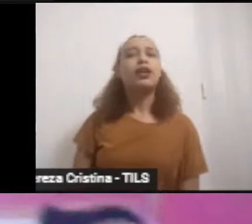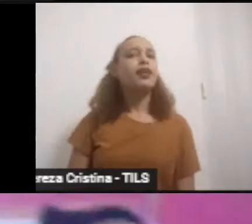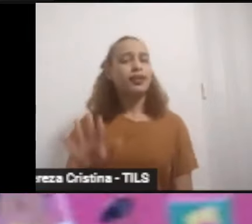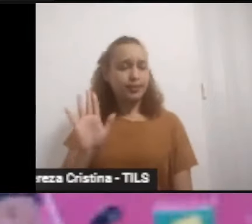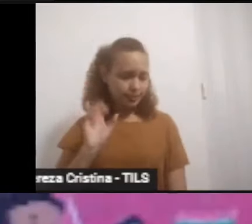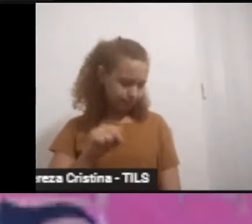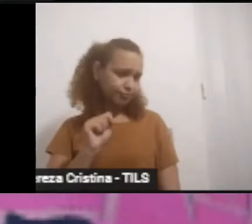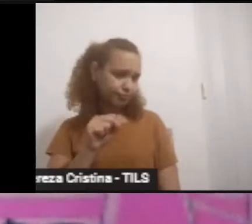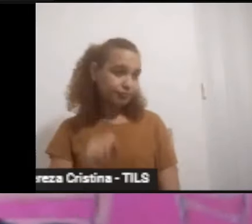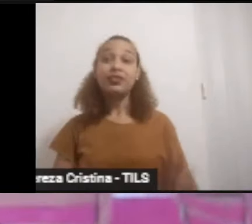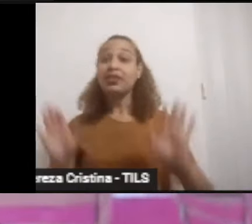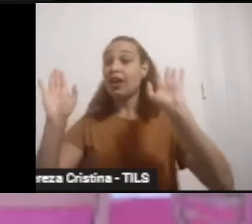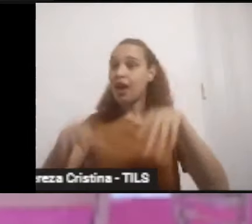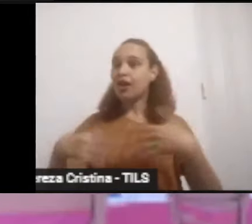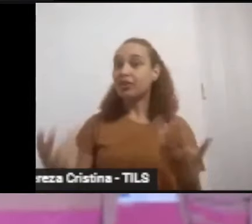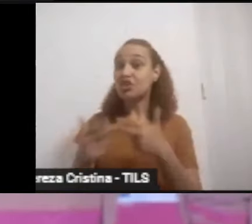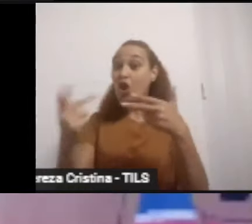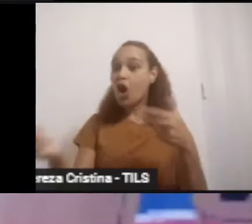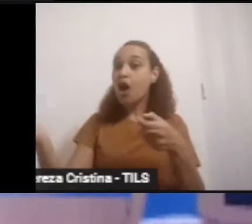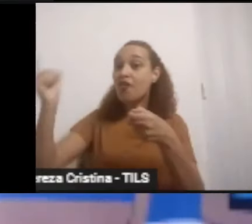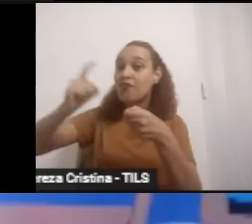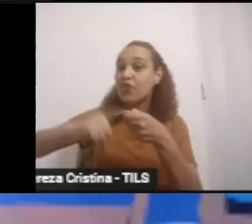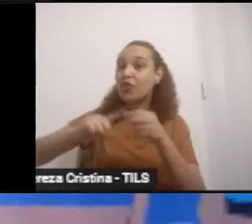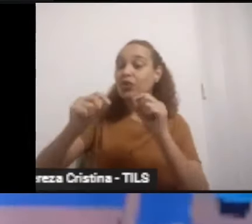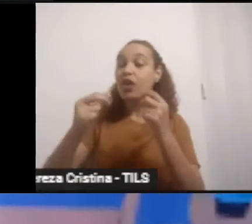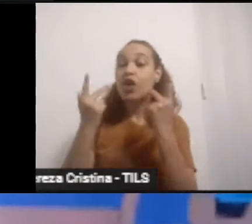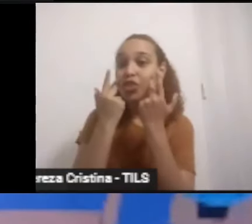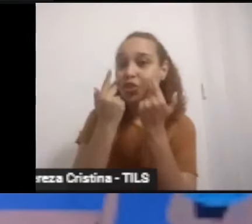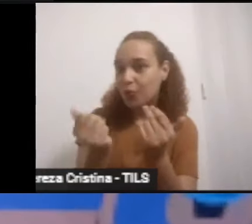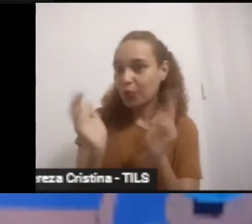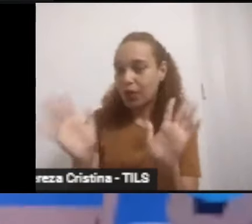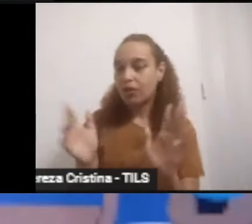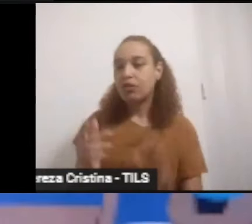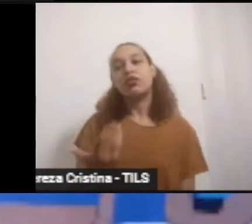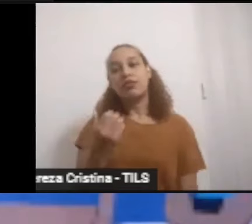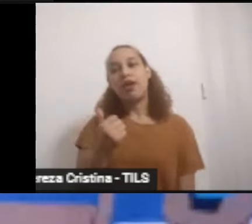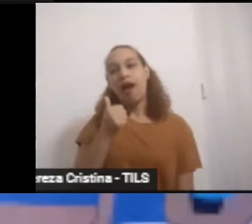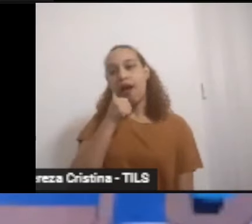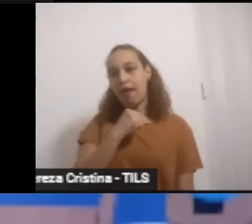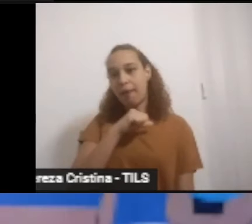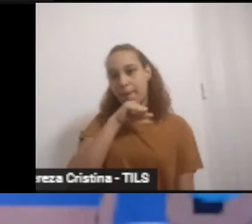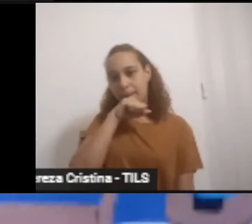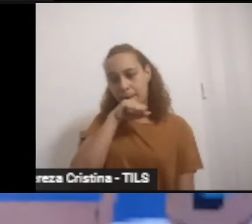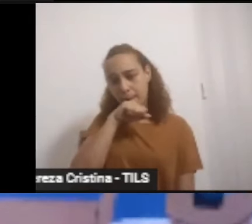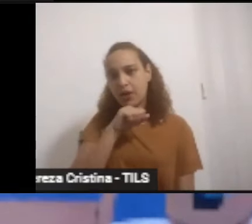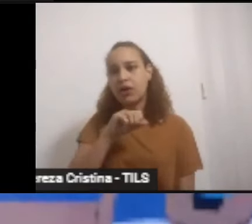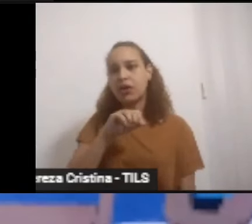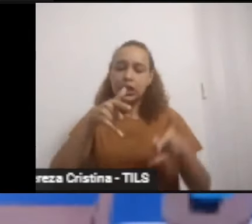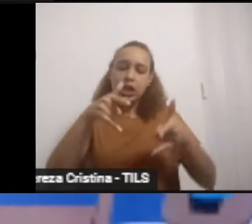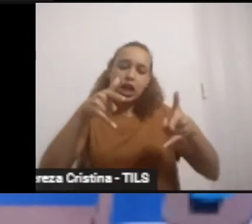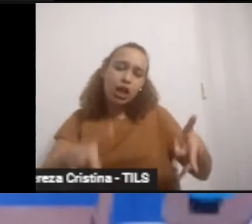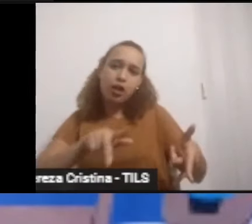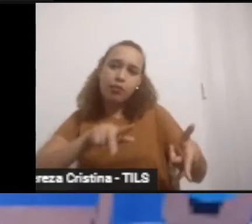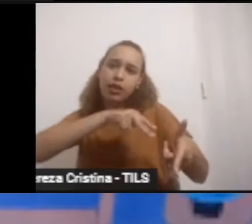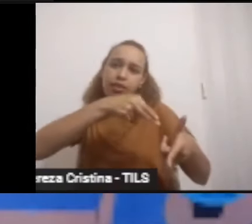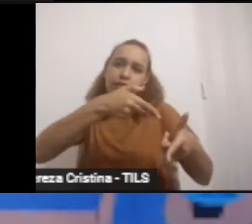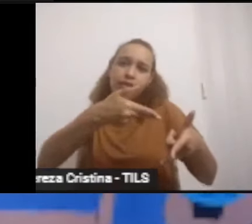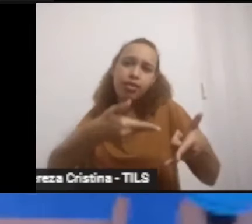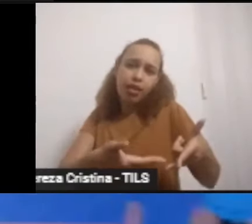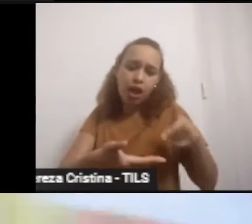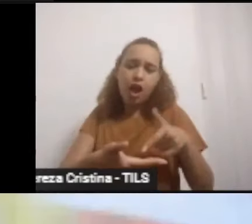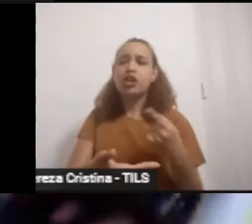as coisas começam a voltar ao normal, da mãe no quarto, deitada sozinha na cama. Olha, aí já estava uma super